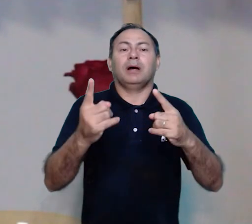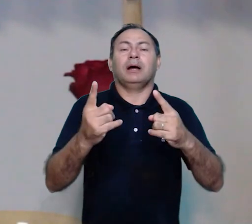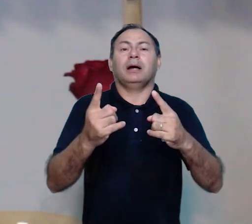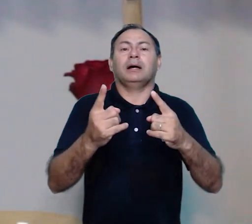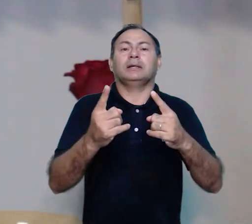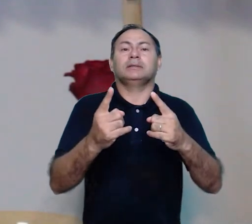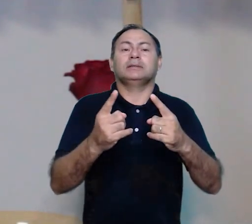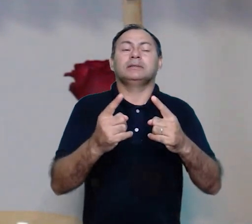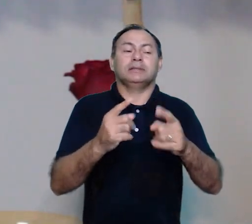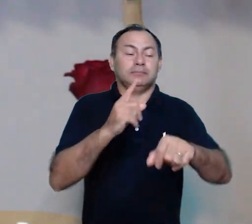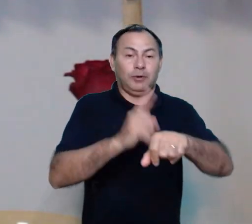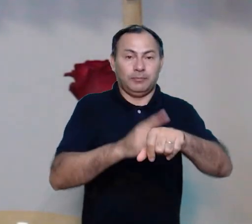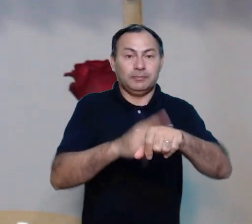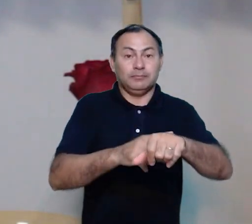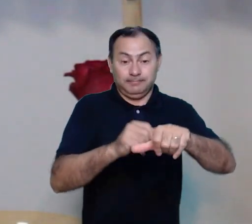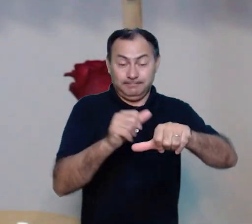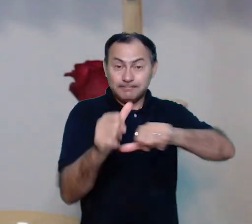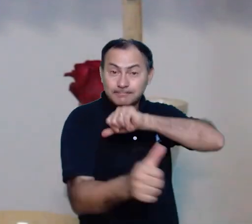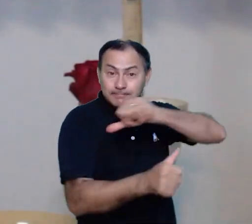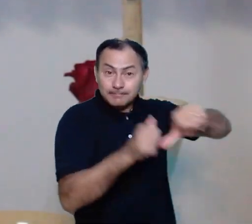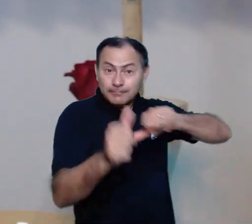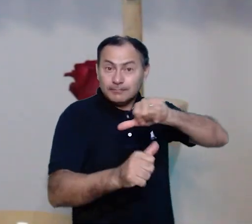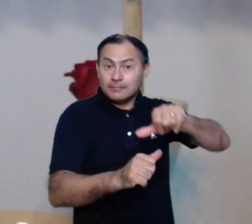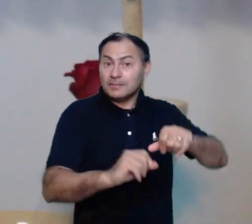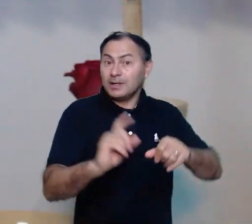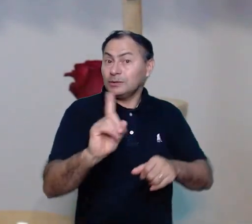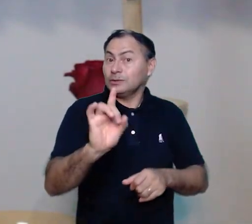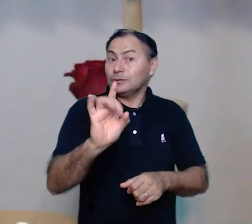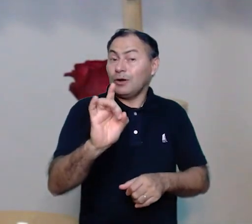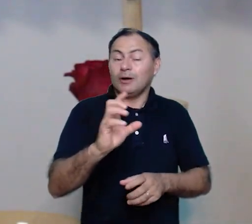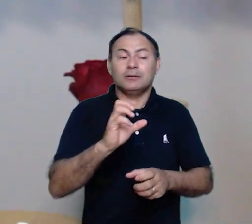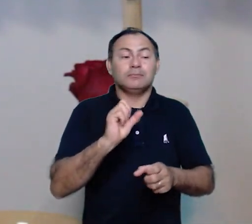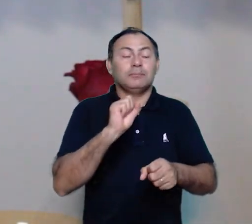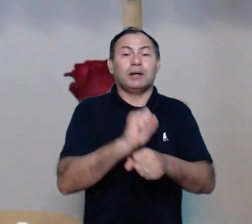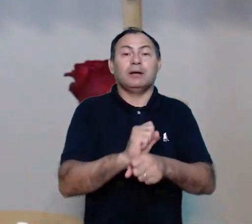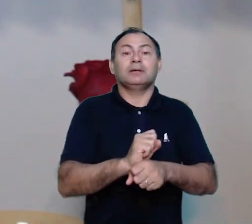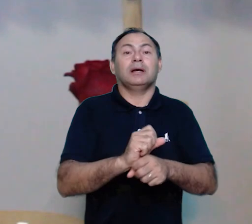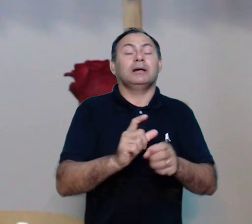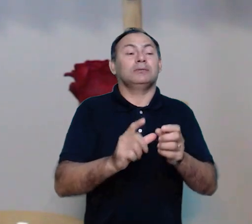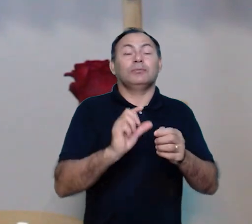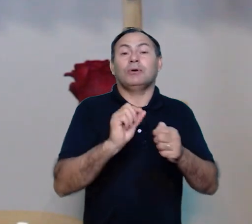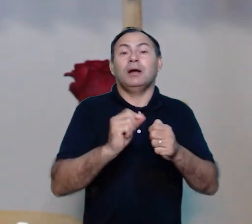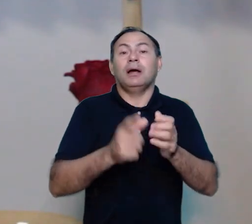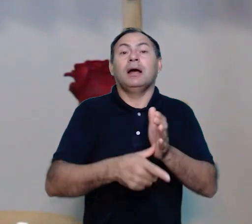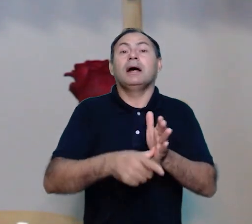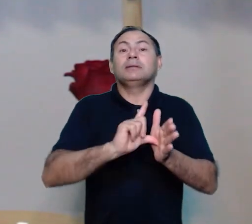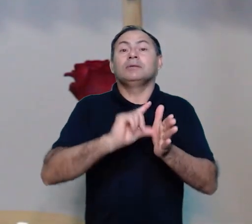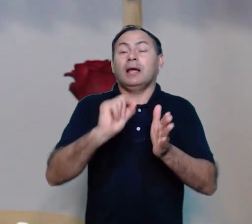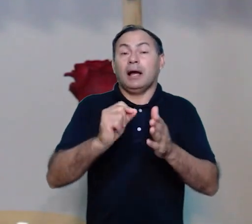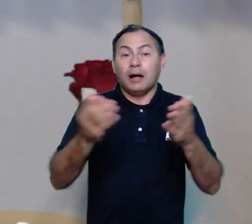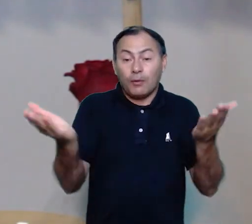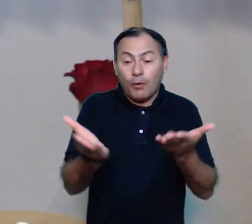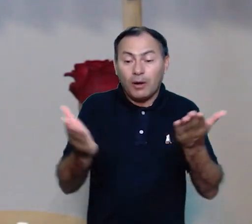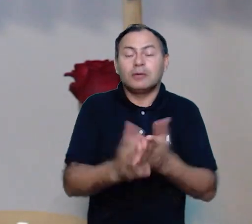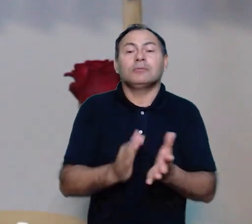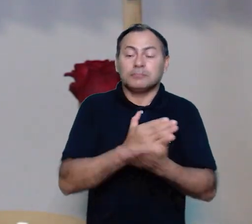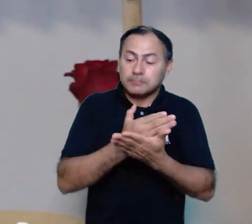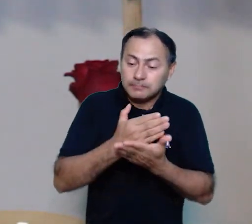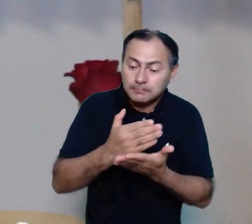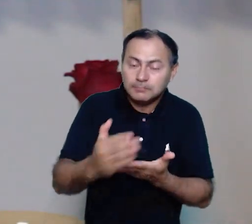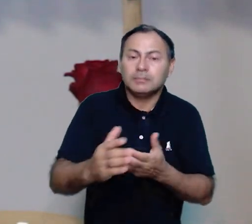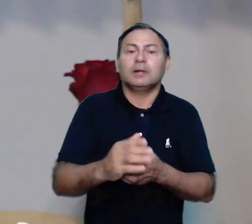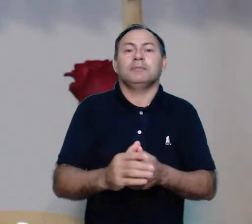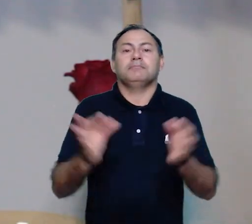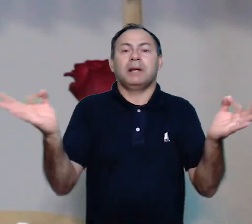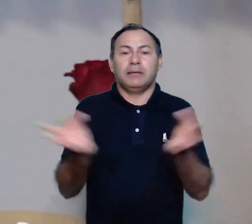dele. Mas, a esse ponto, a transformação não deve deter-se. Antes, é aqui